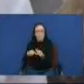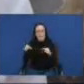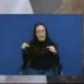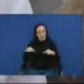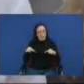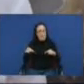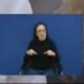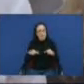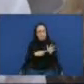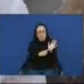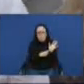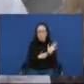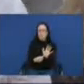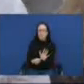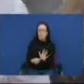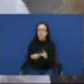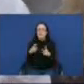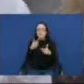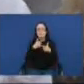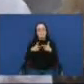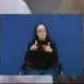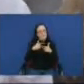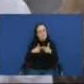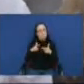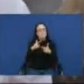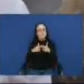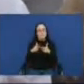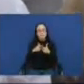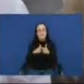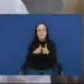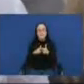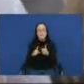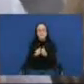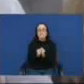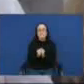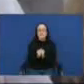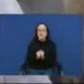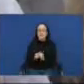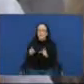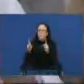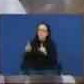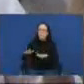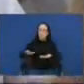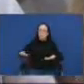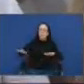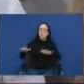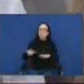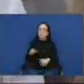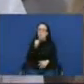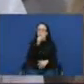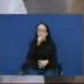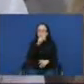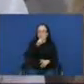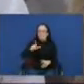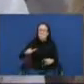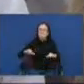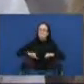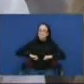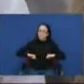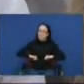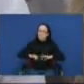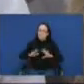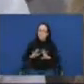uma moção e é um problema que está afligindo aí a sociedade limeirense, a sociedade